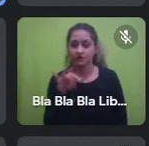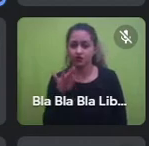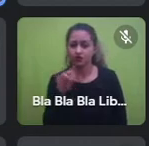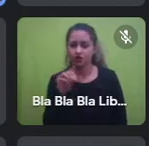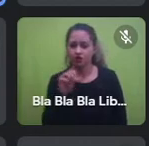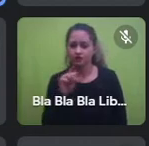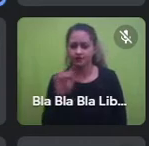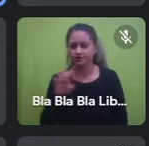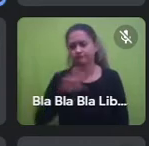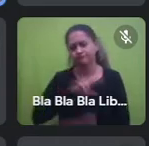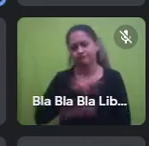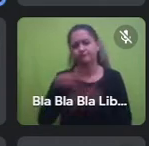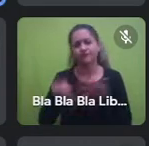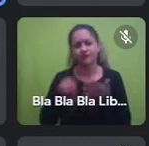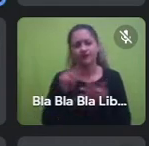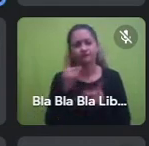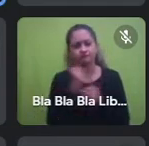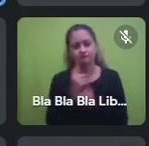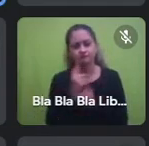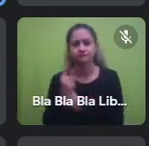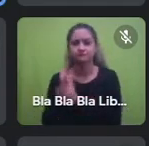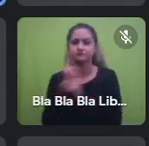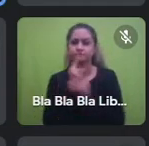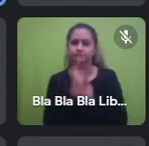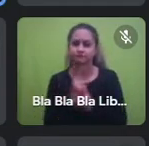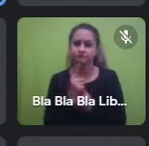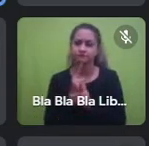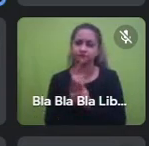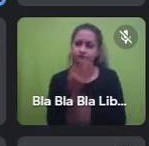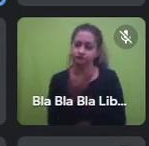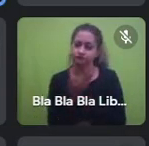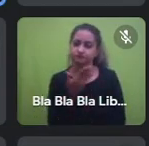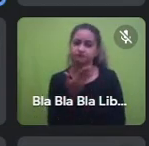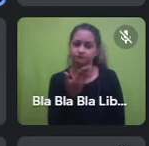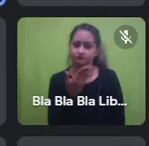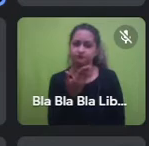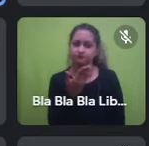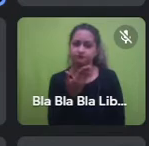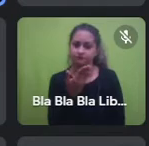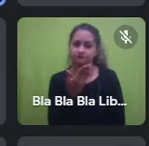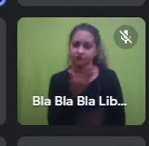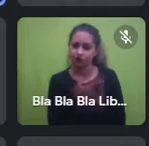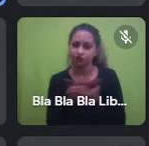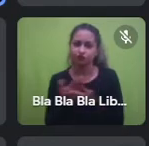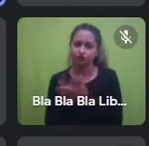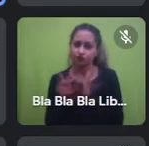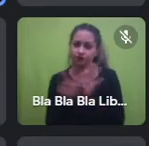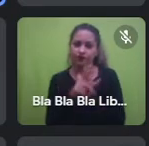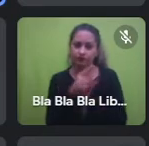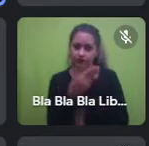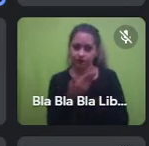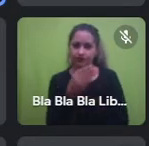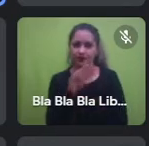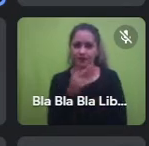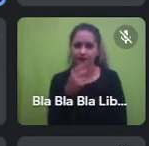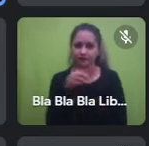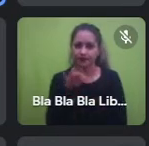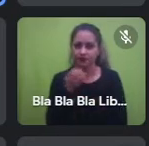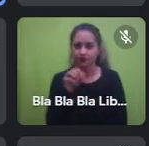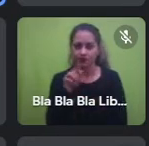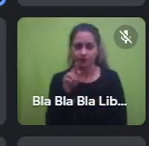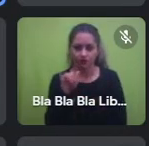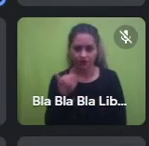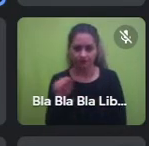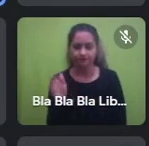de leucócitos. Aqui nessa linha que a nossa querida Claudinha está desenvolvendo.